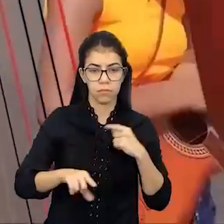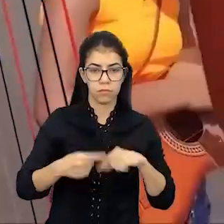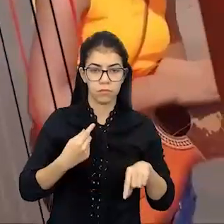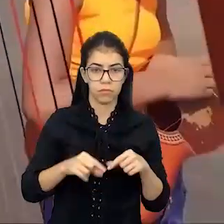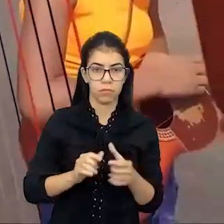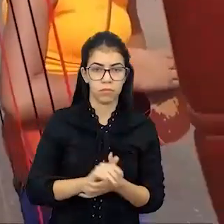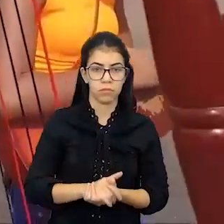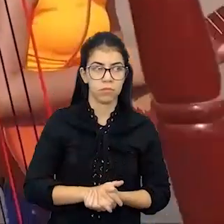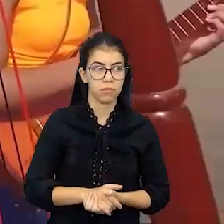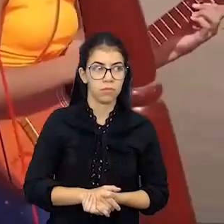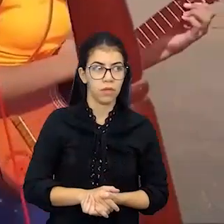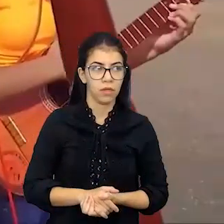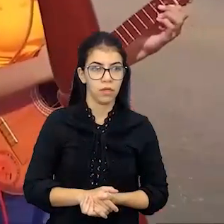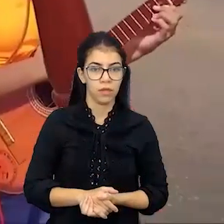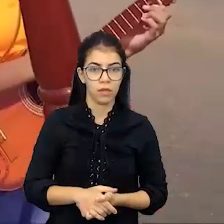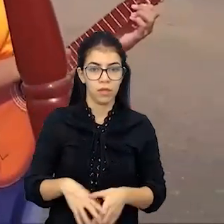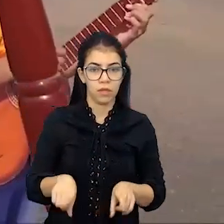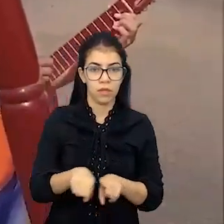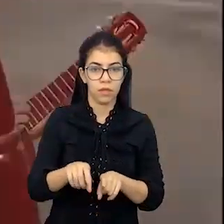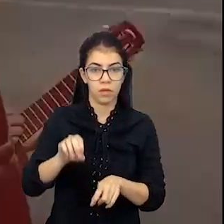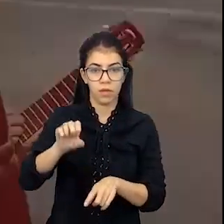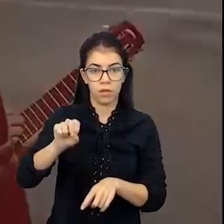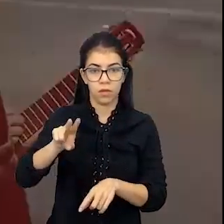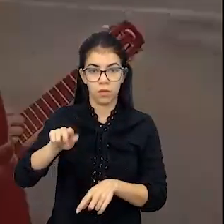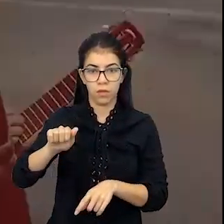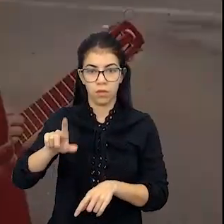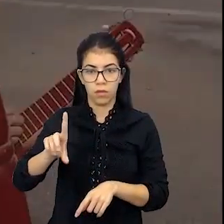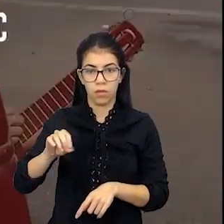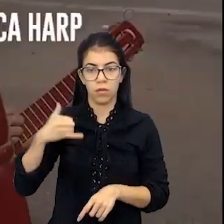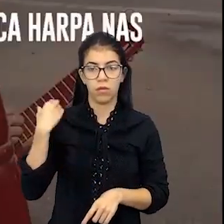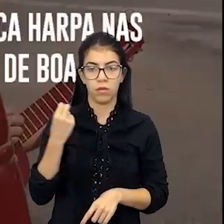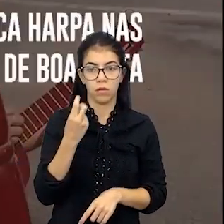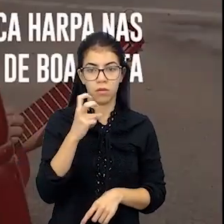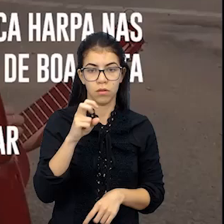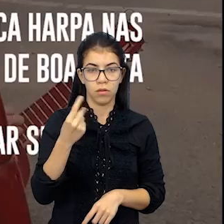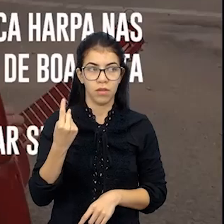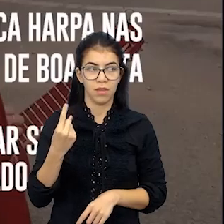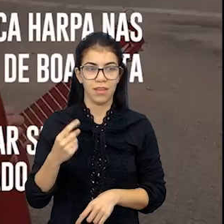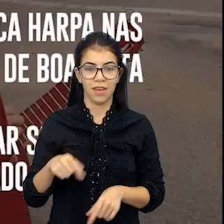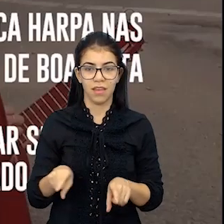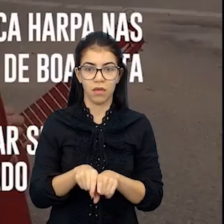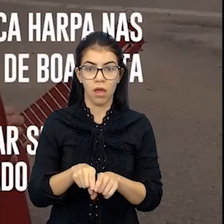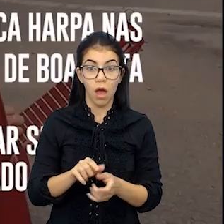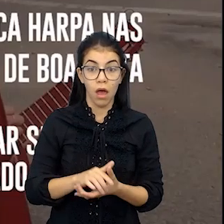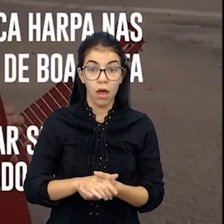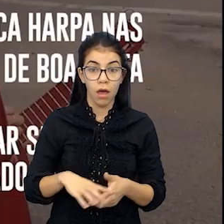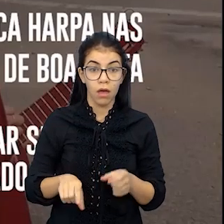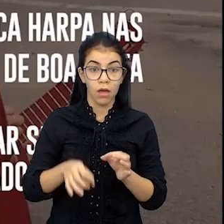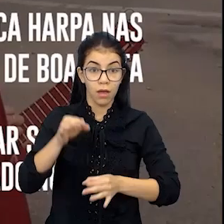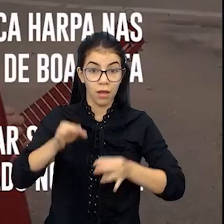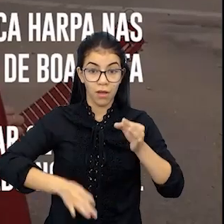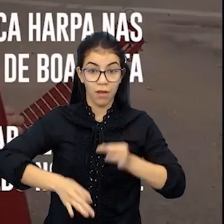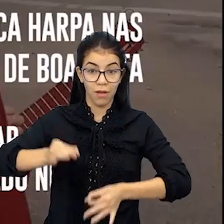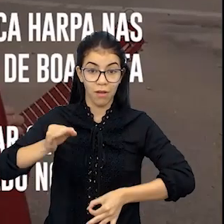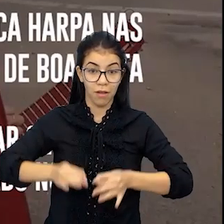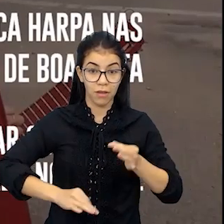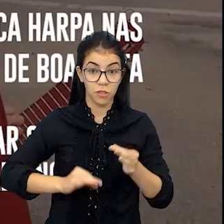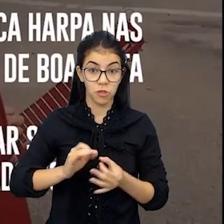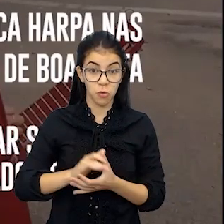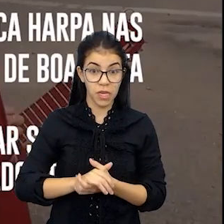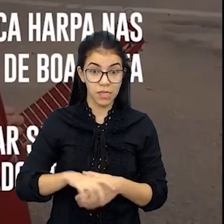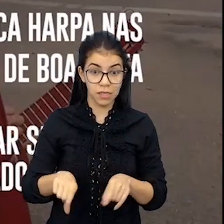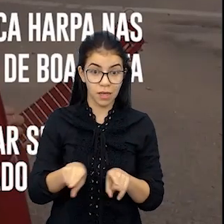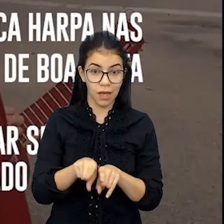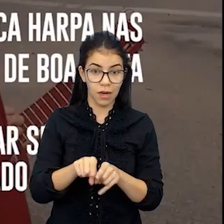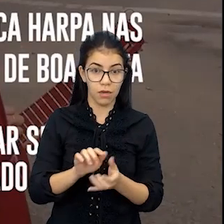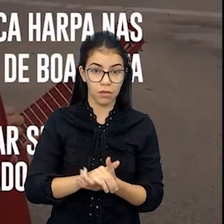Solo ganamos para la comida y Oswaldo pagar a luz. Ponce, 51 anos, juiz federal na Venezuela. Há 2 anos toca harpa nas ruas de